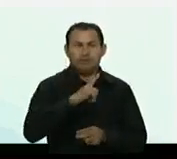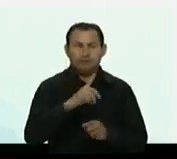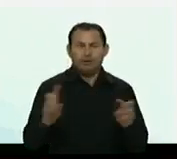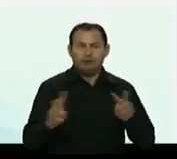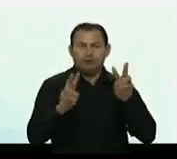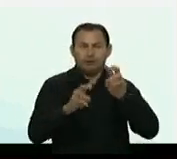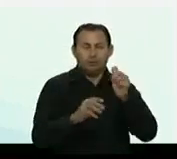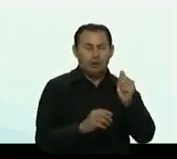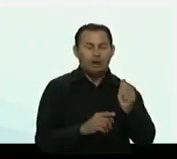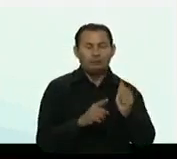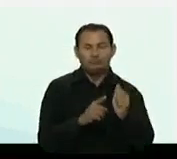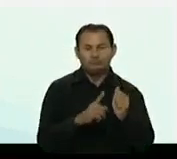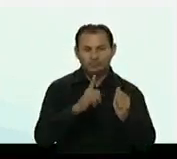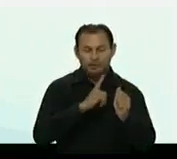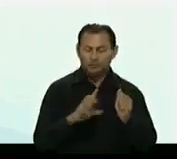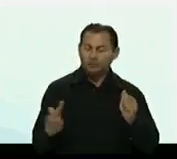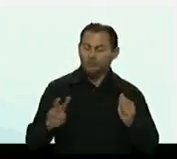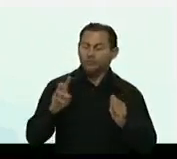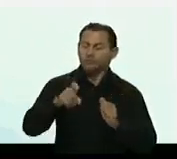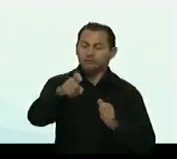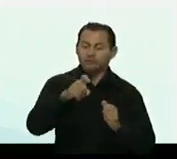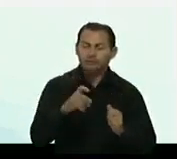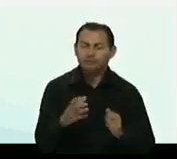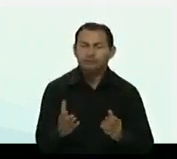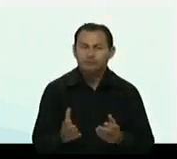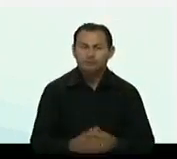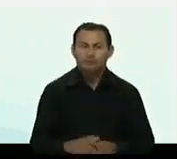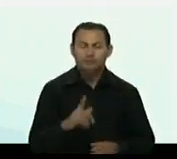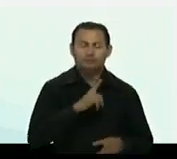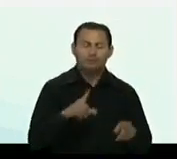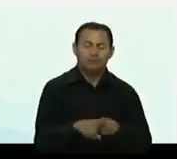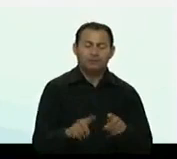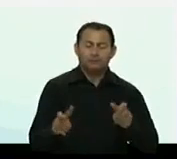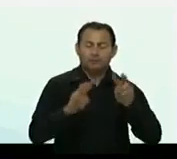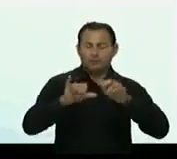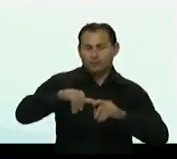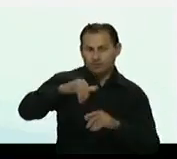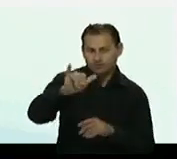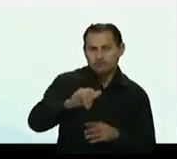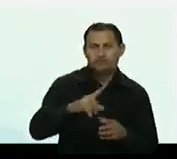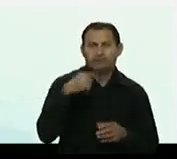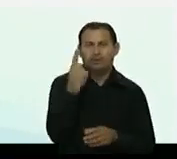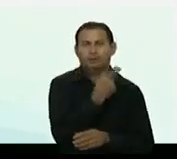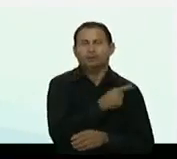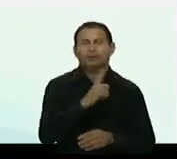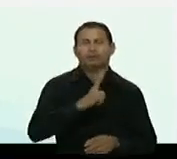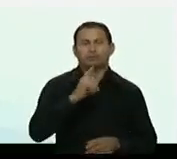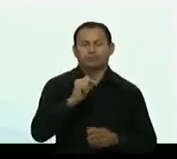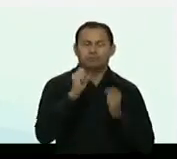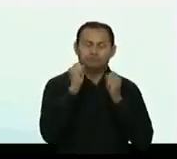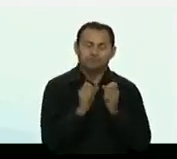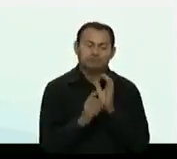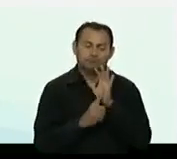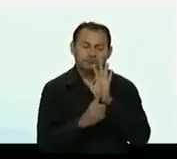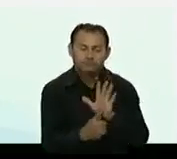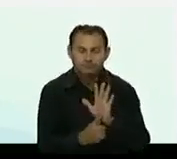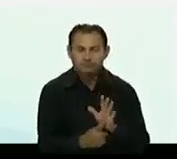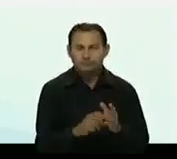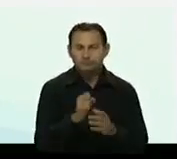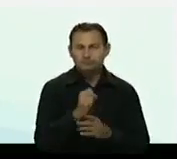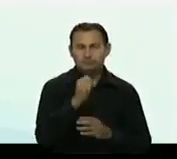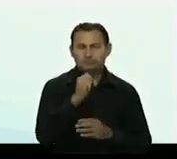valor do A, não temos o valor do x e não temos o valor do y. Então, nós temos o quê? Podemos representar a